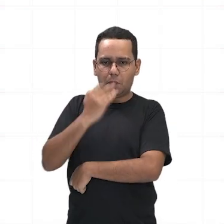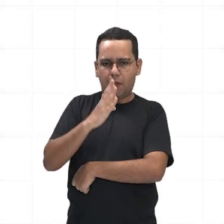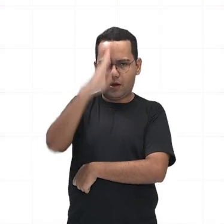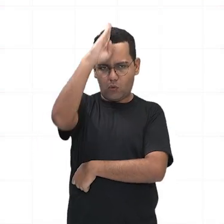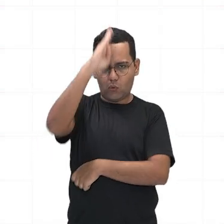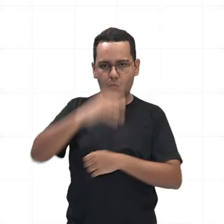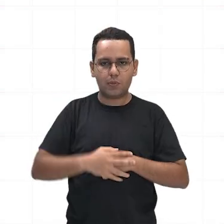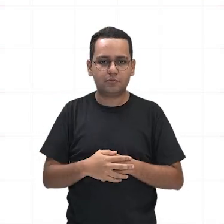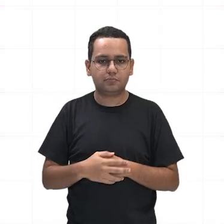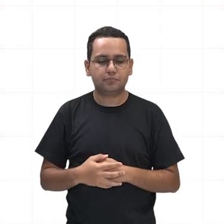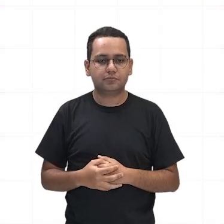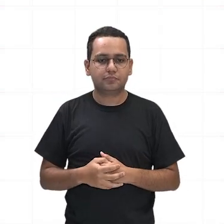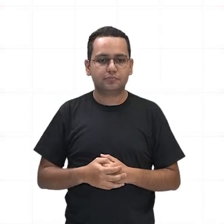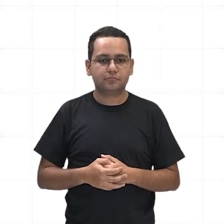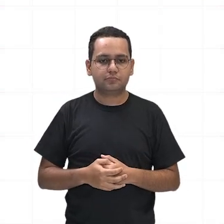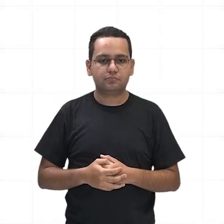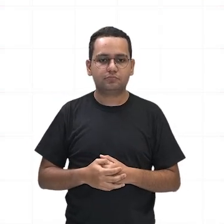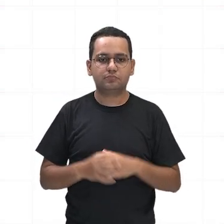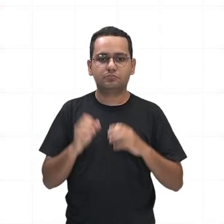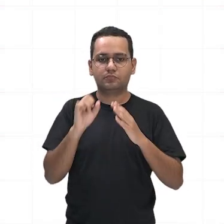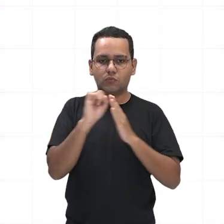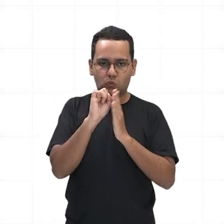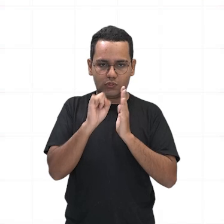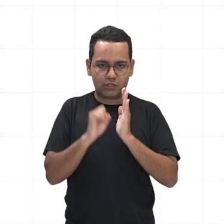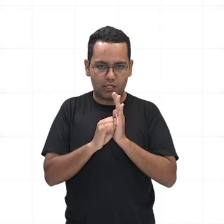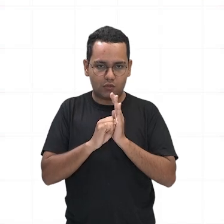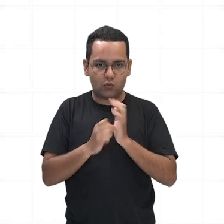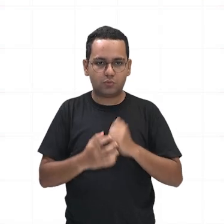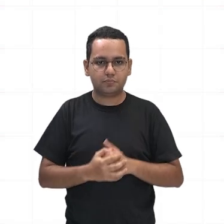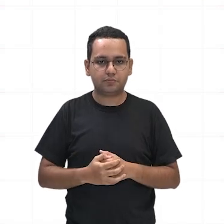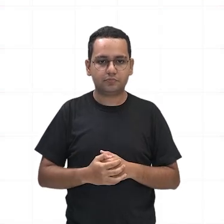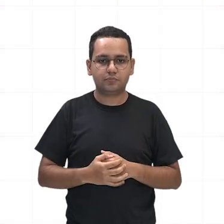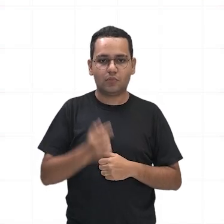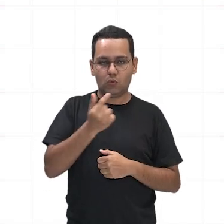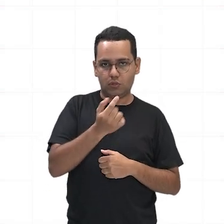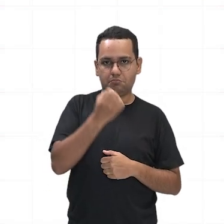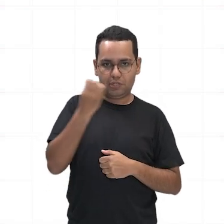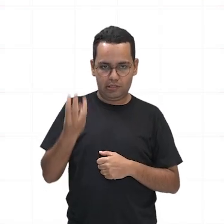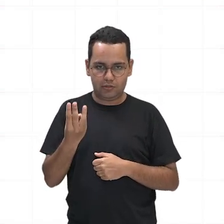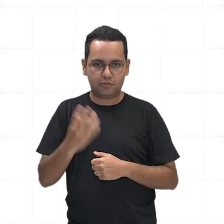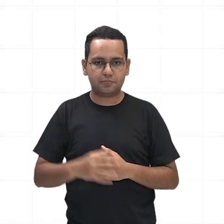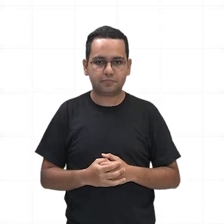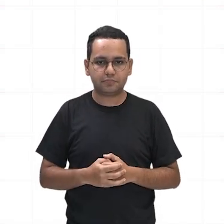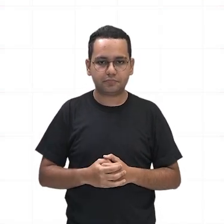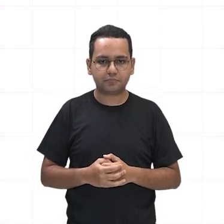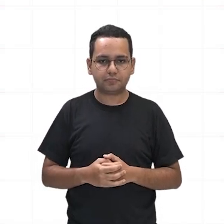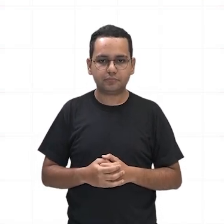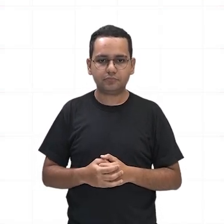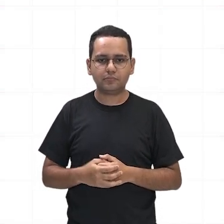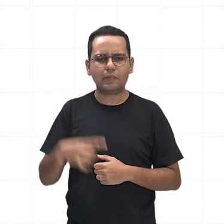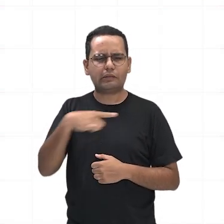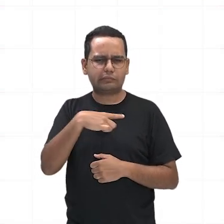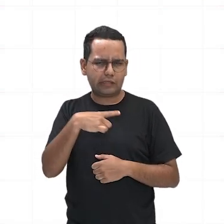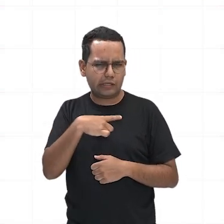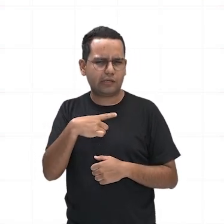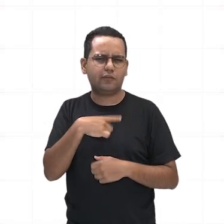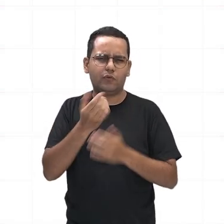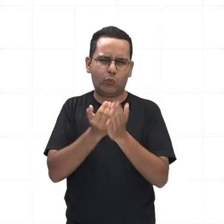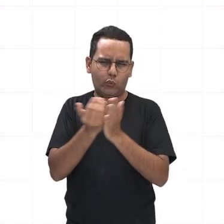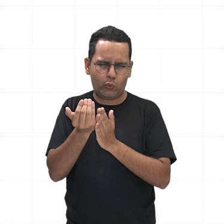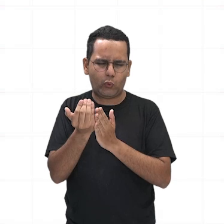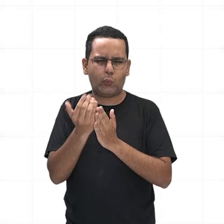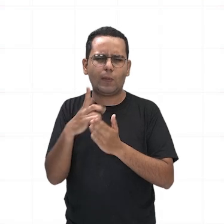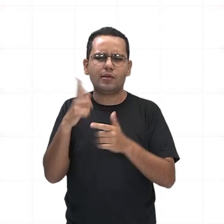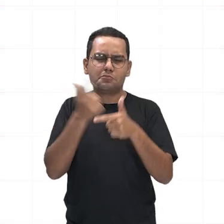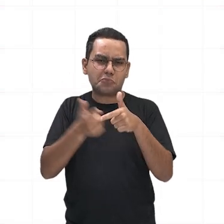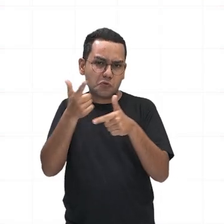do poder. Os séculos o século 2 e 3, início, então, da crise do